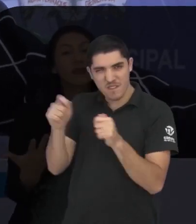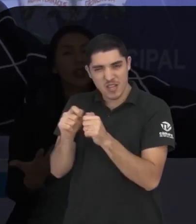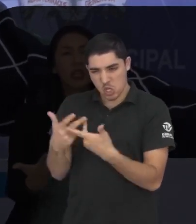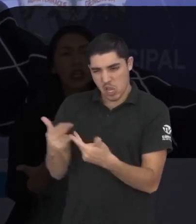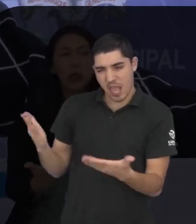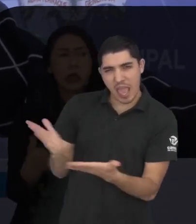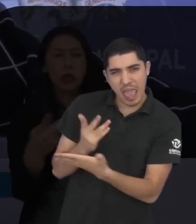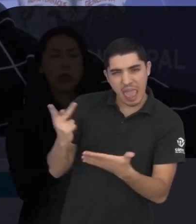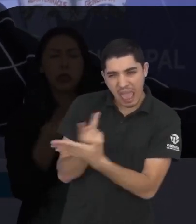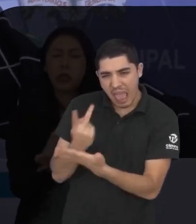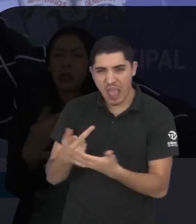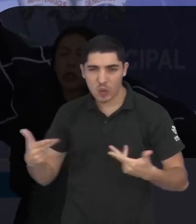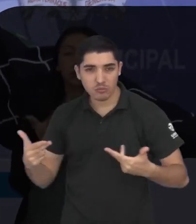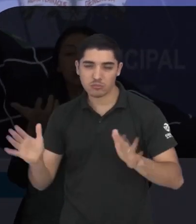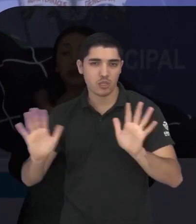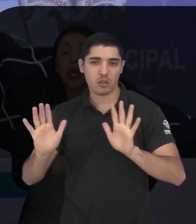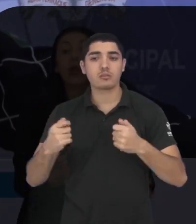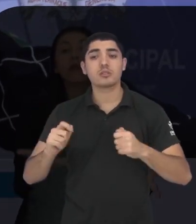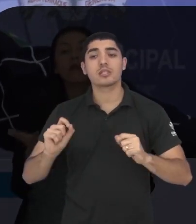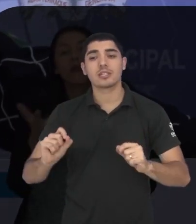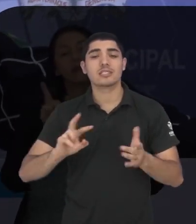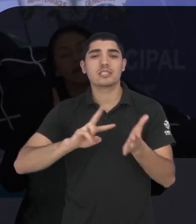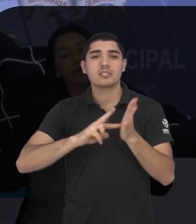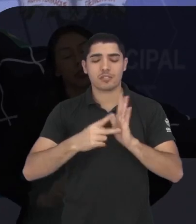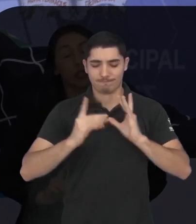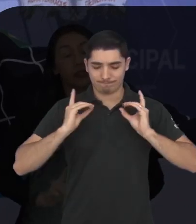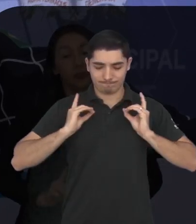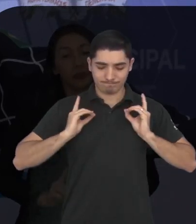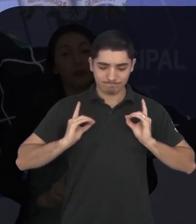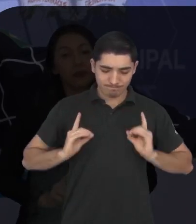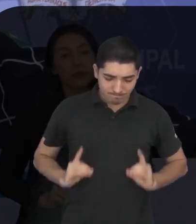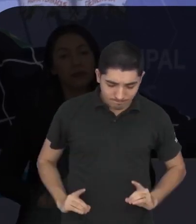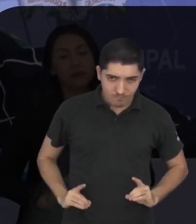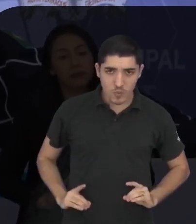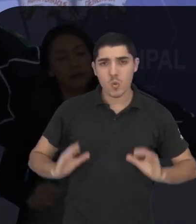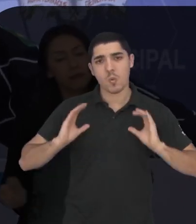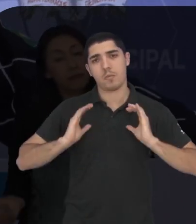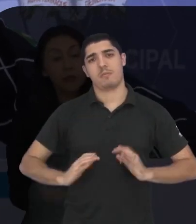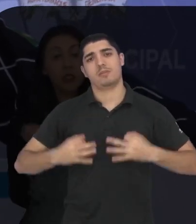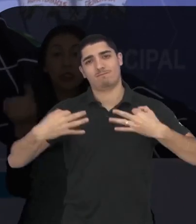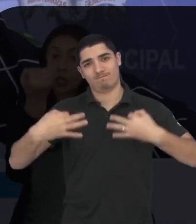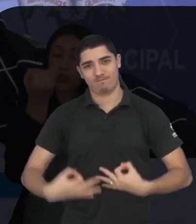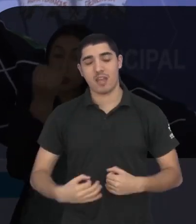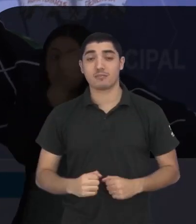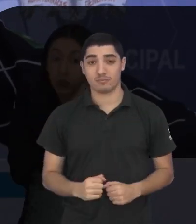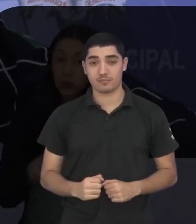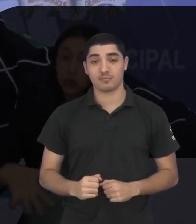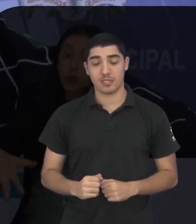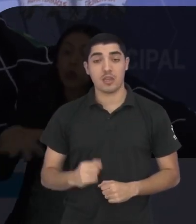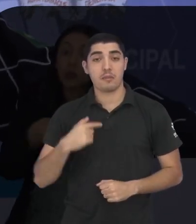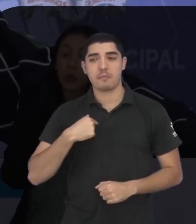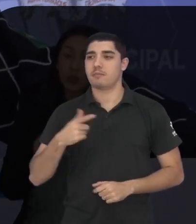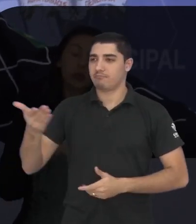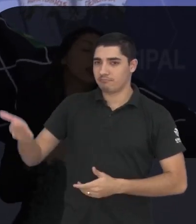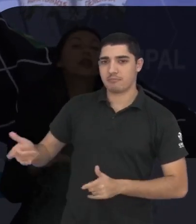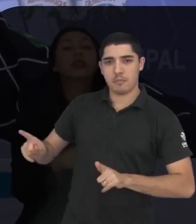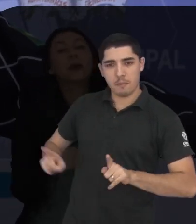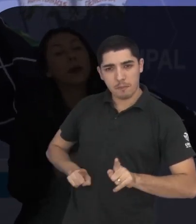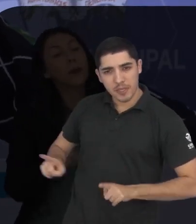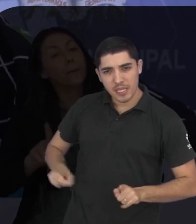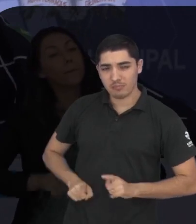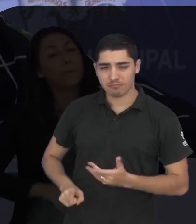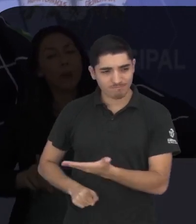das crianças e dos adolescentes. O Rogério é um conselheiro veterano. Além de destacar a inovação no conselho, ele diz que o